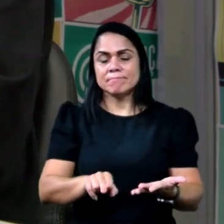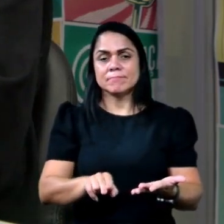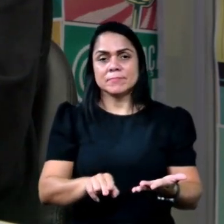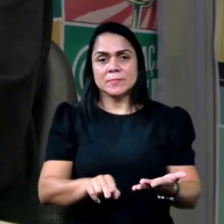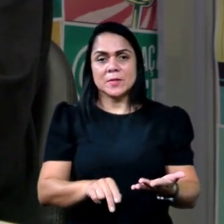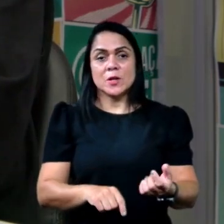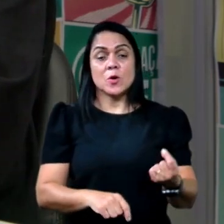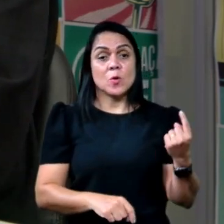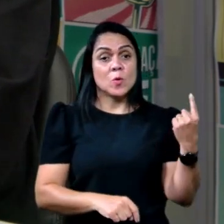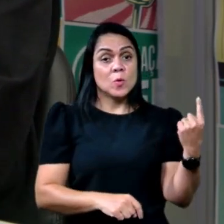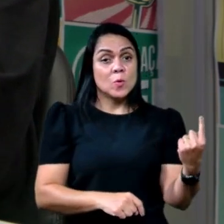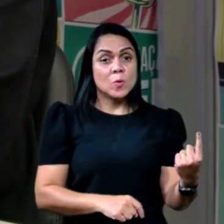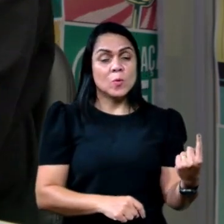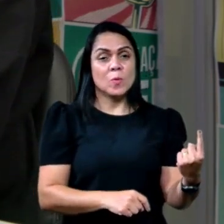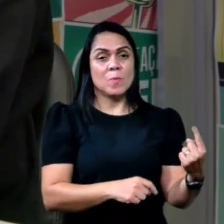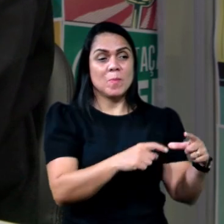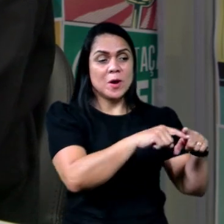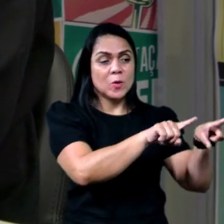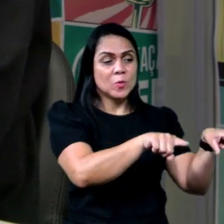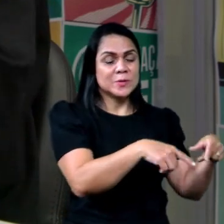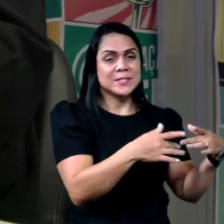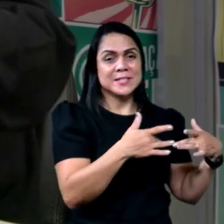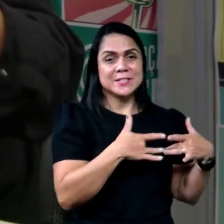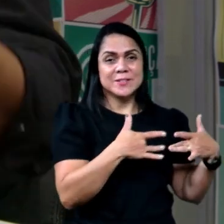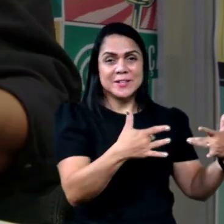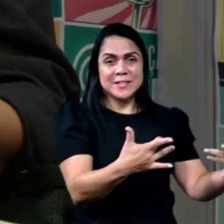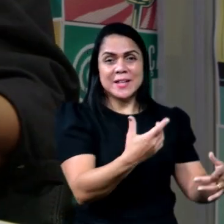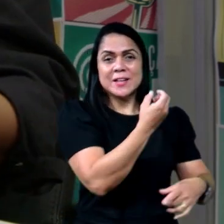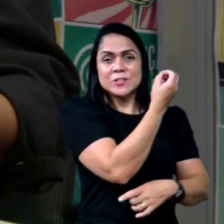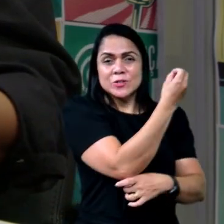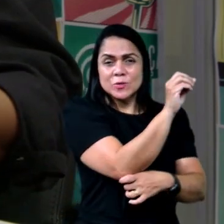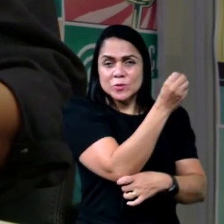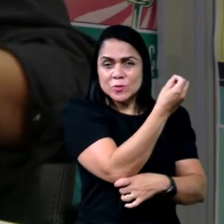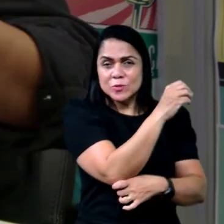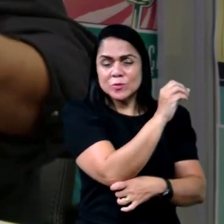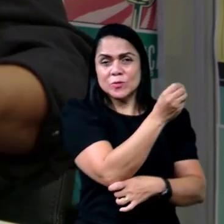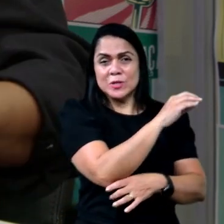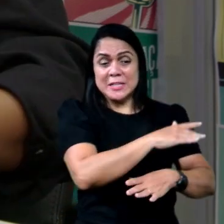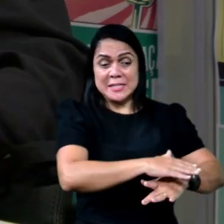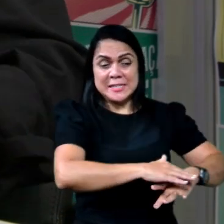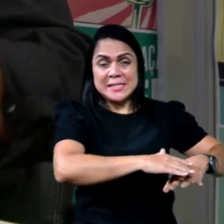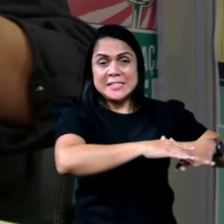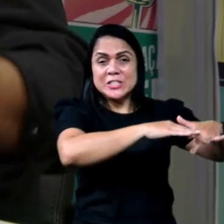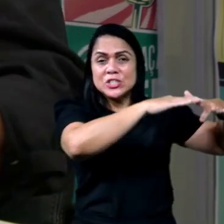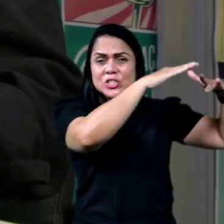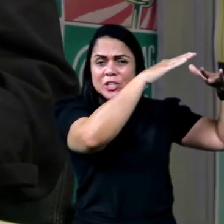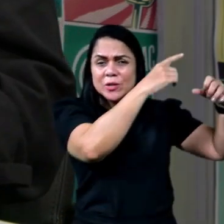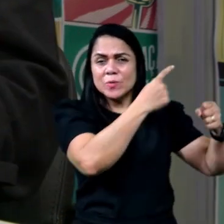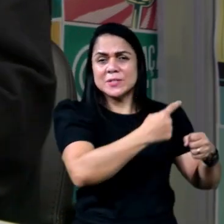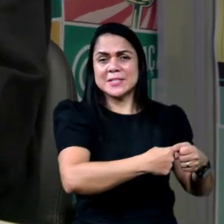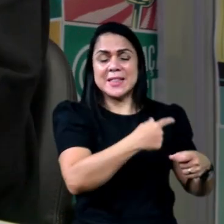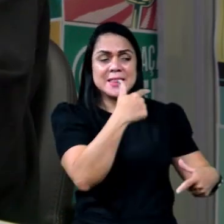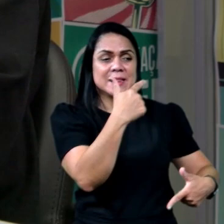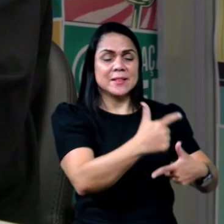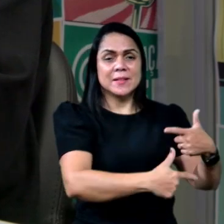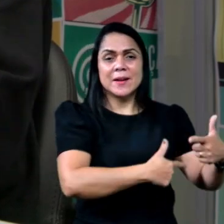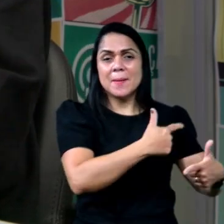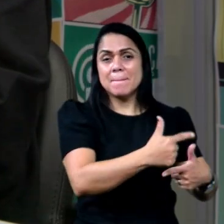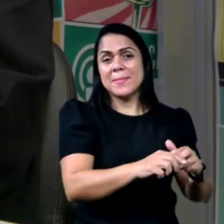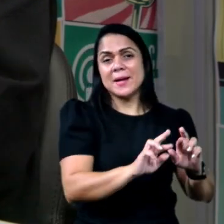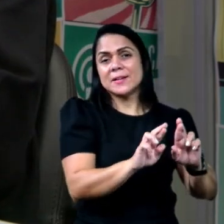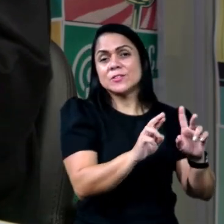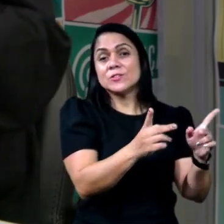Uma cozinha solidária no Rio Grande do Sul, que sofreu enchente, fala de uma forma e trabalha de uma forma totalmente